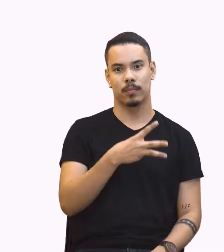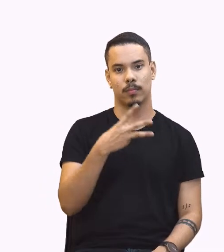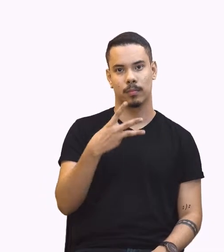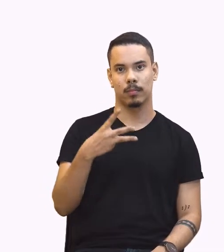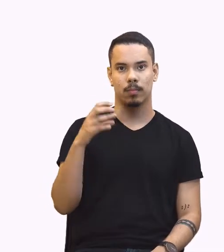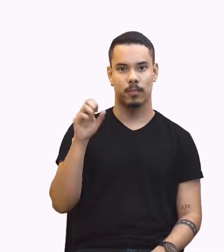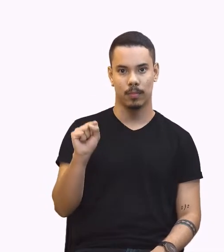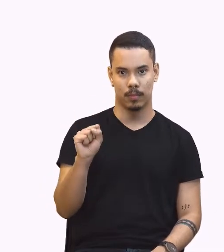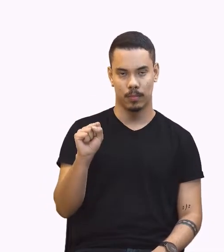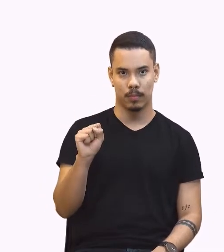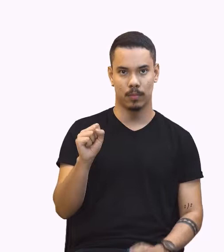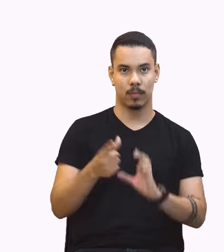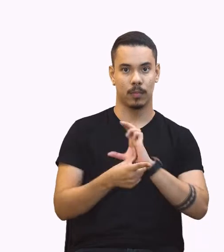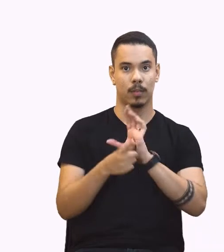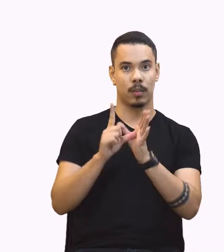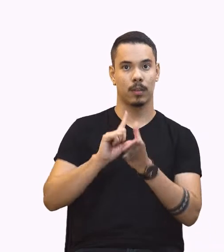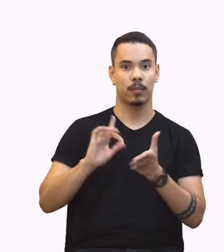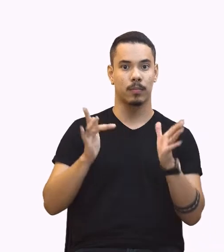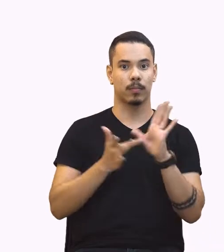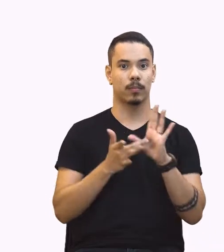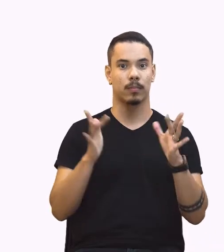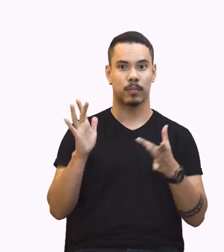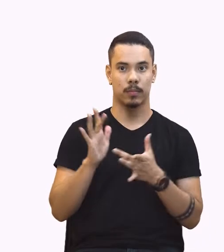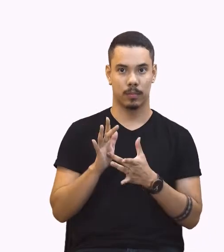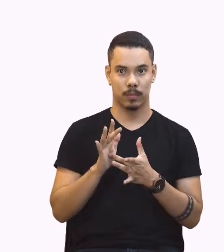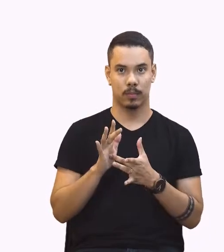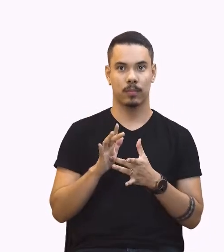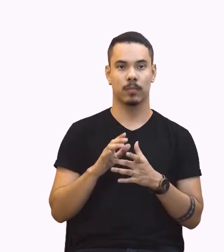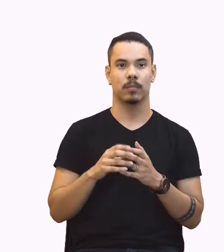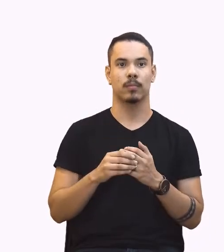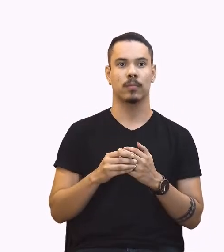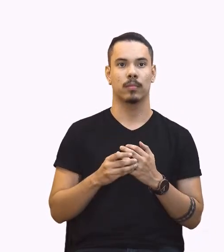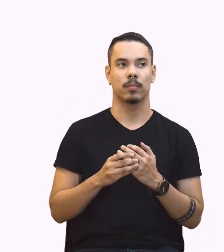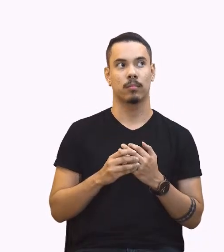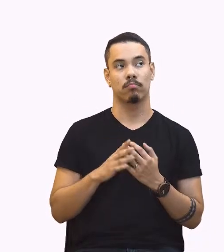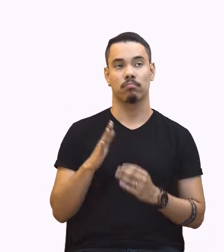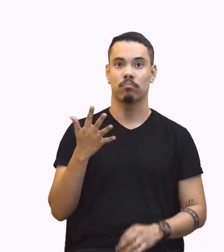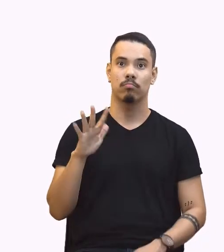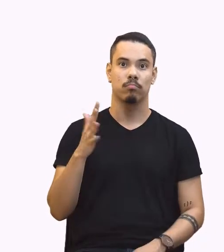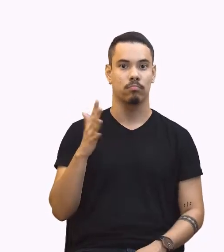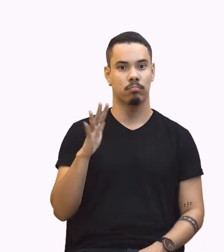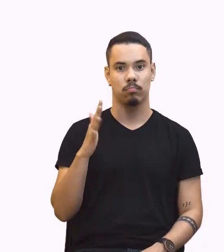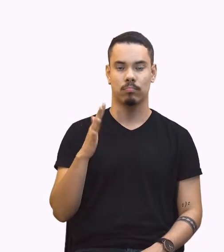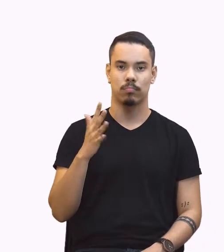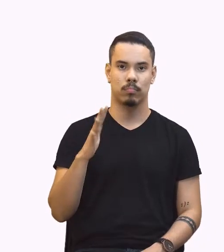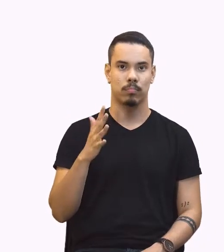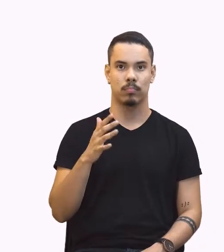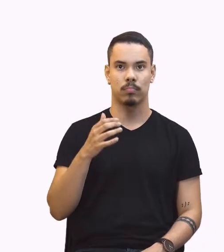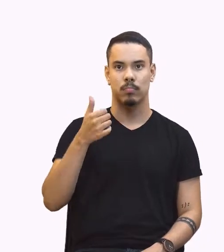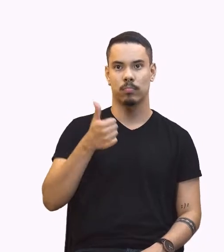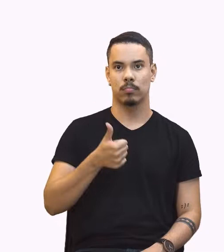338 a.C. a mais ou menos